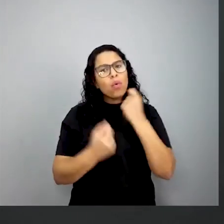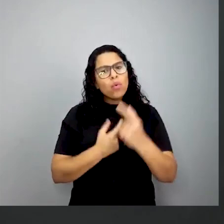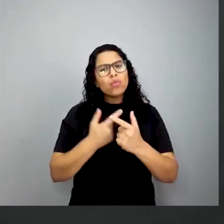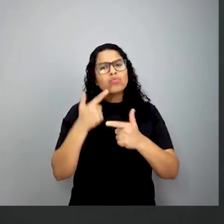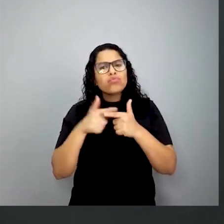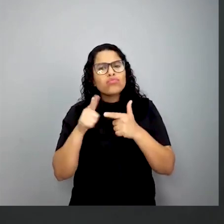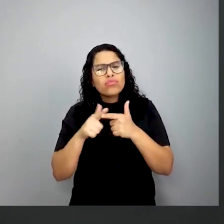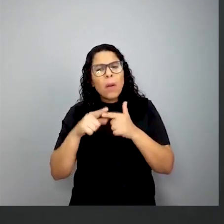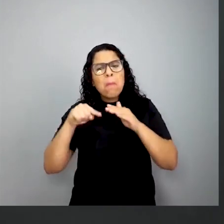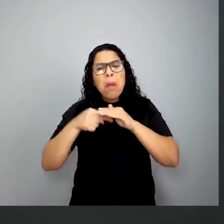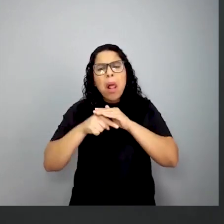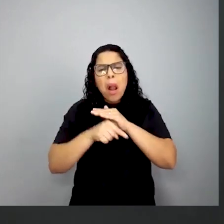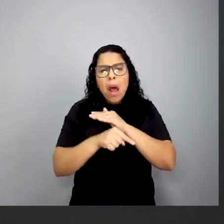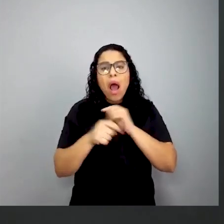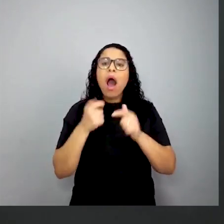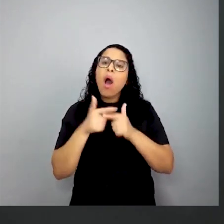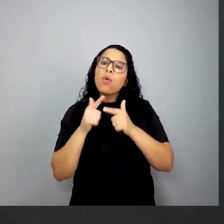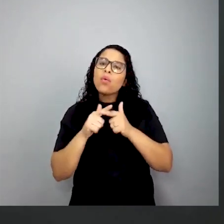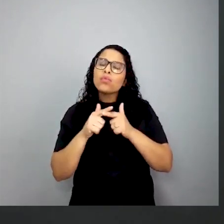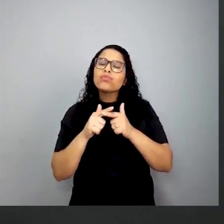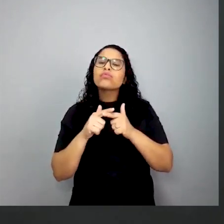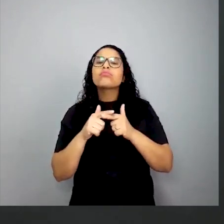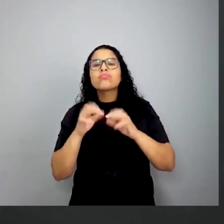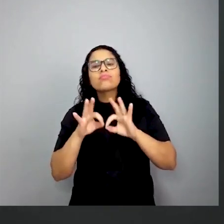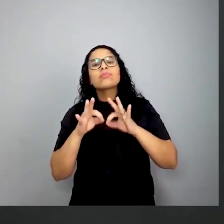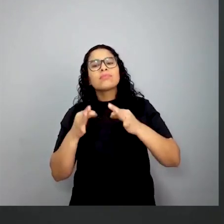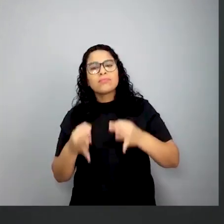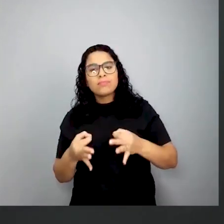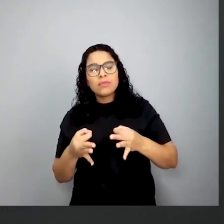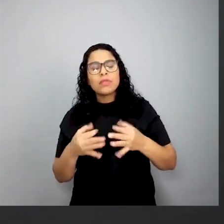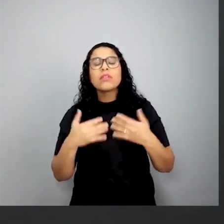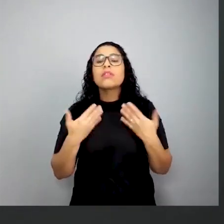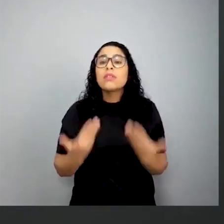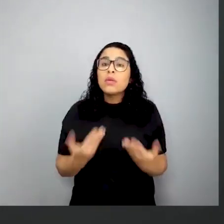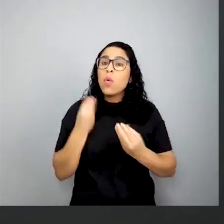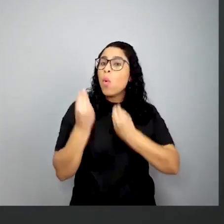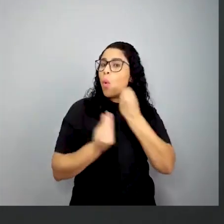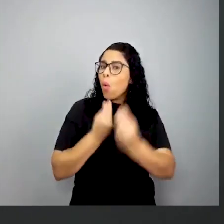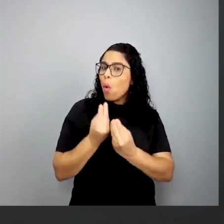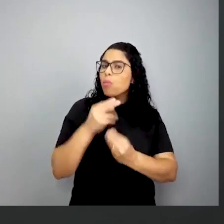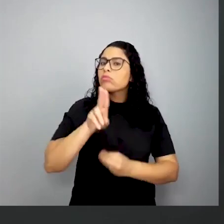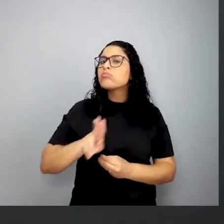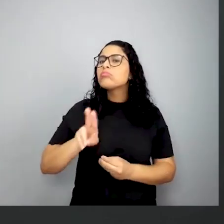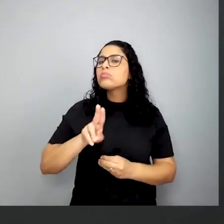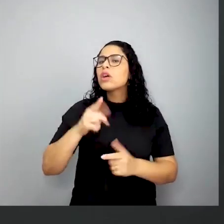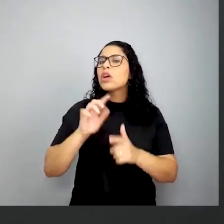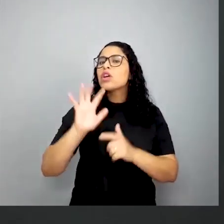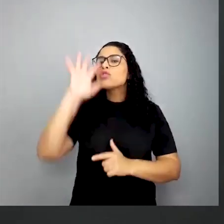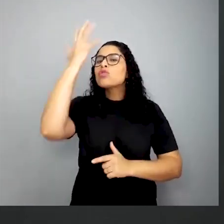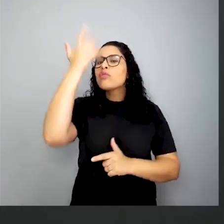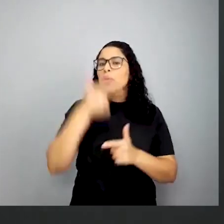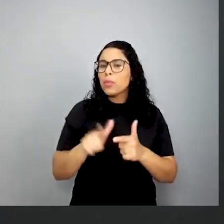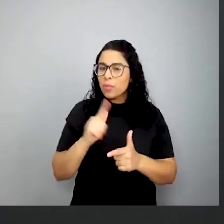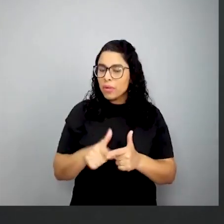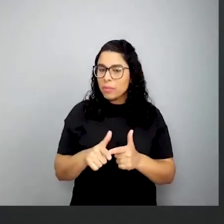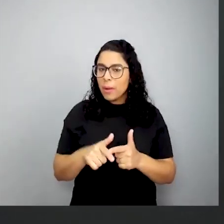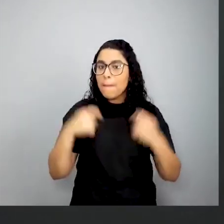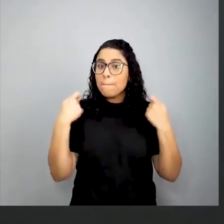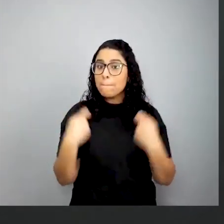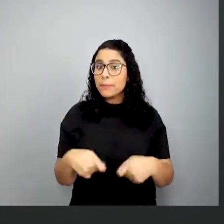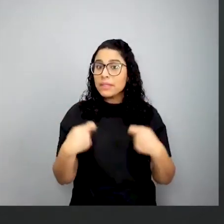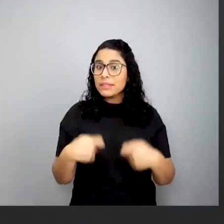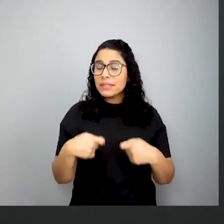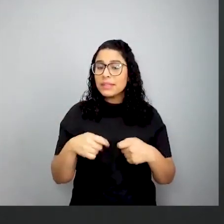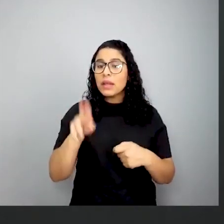ser mediana. E qual o caminho? O caminho é usar algumas lentes corretivas. O óculos, uma lente de